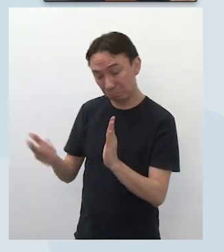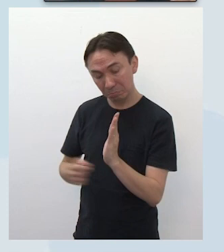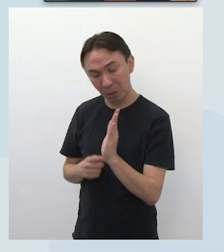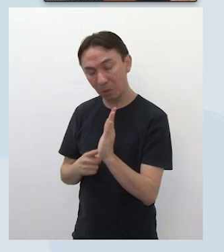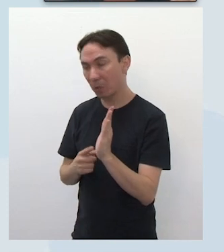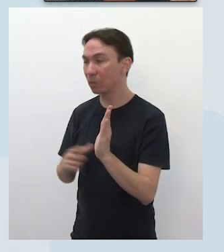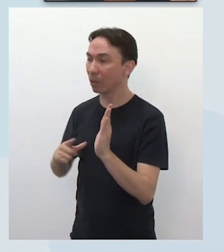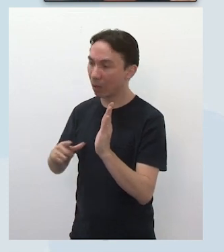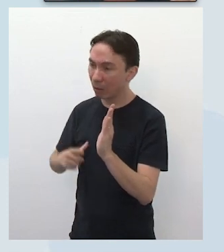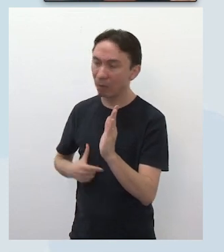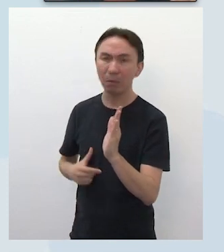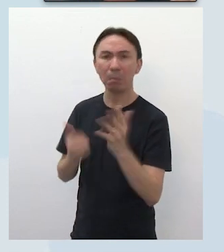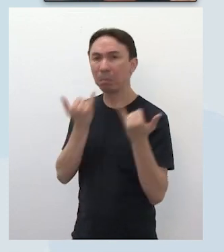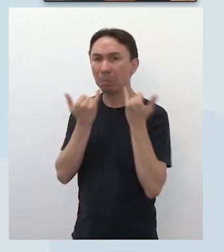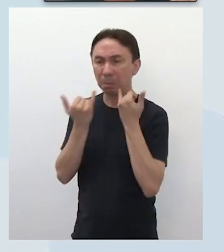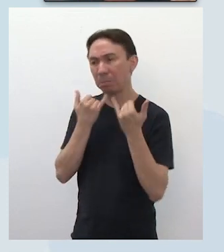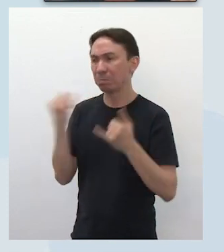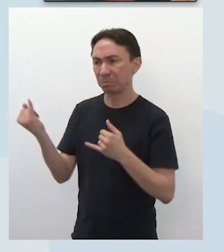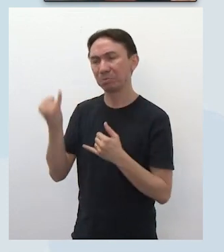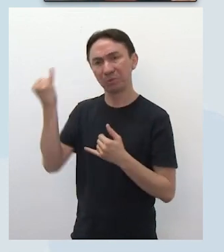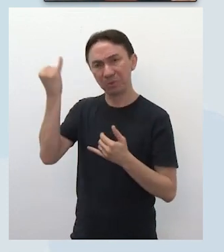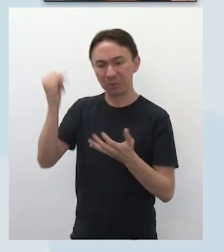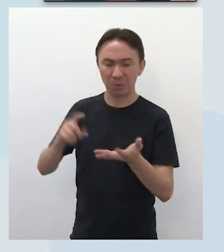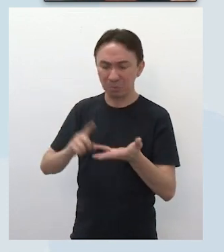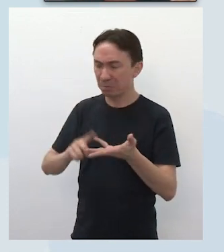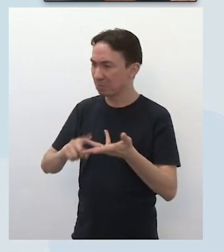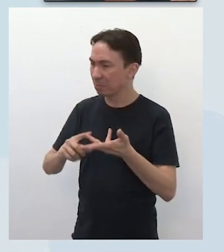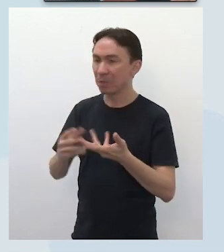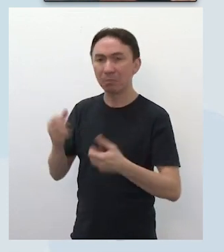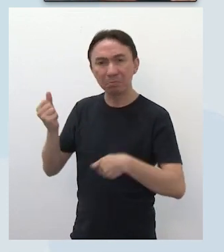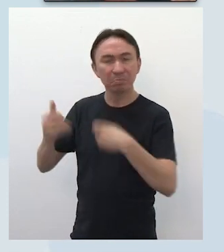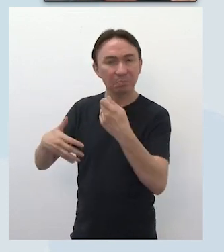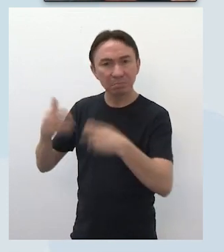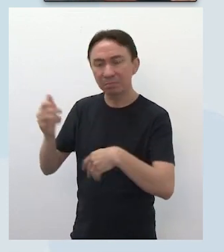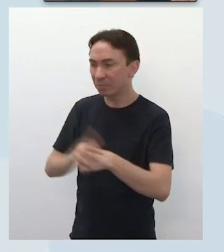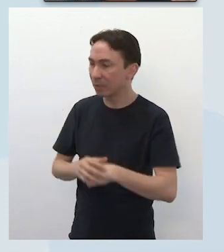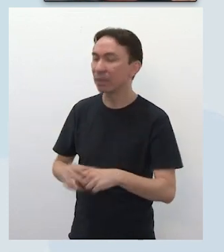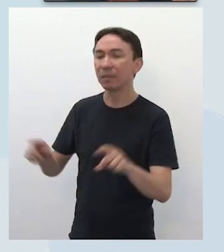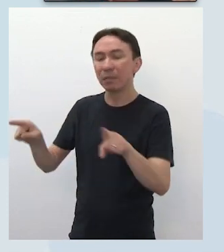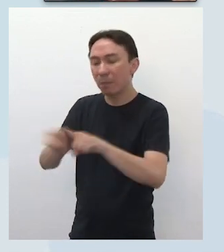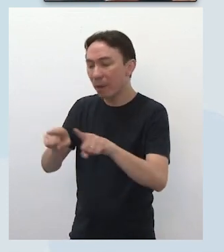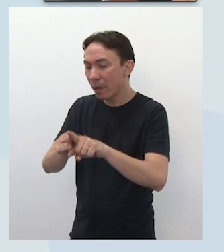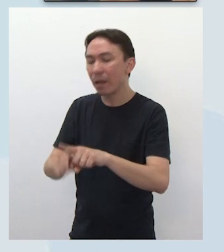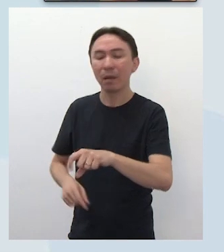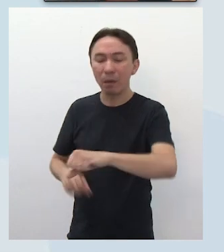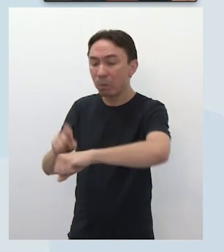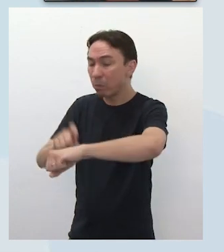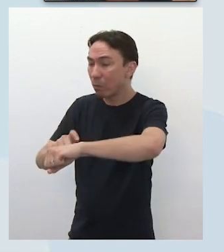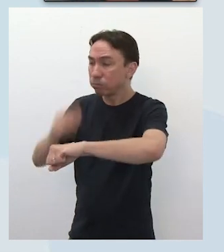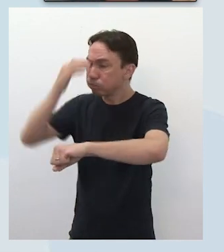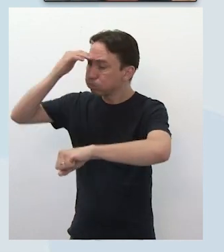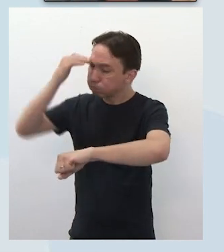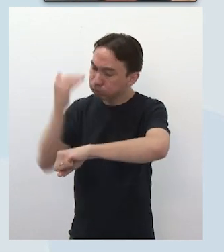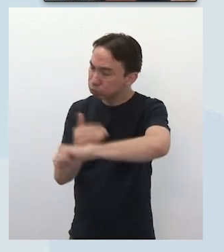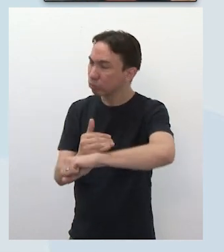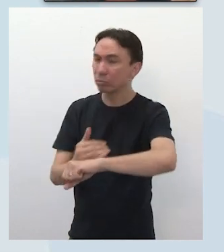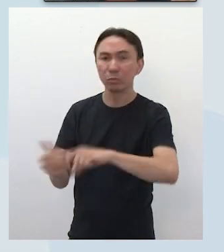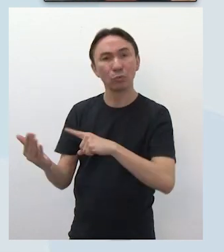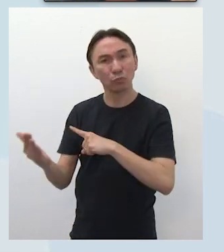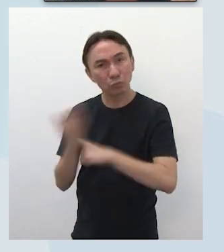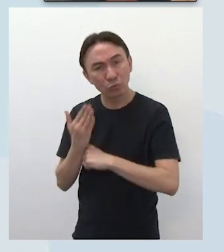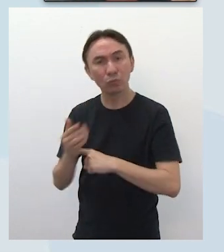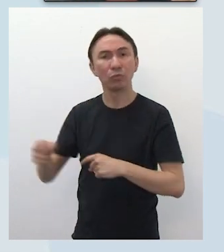informações importantes para o nosso trabalho. A entrega no prazo nos ajudou a dar continuidade e a realizar